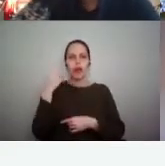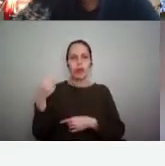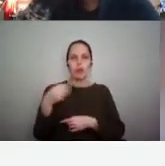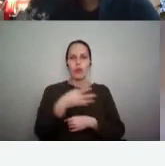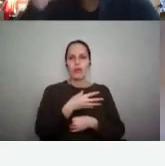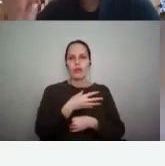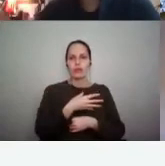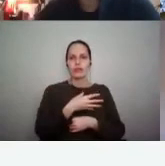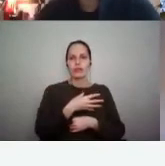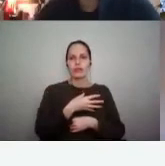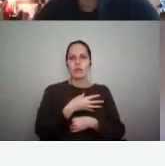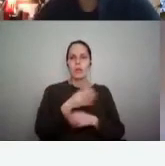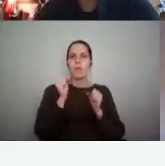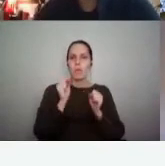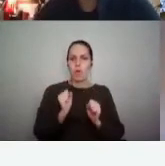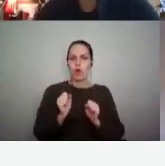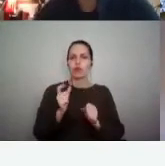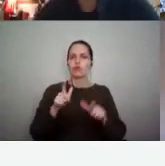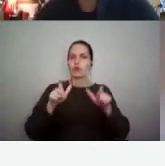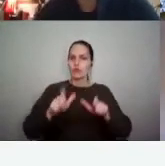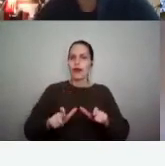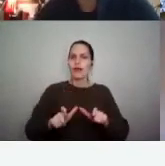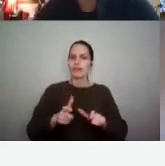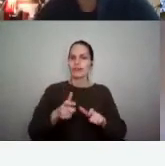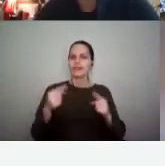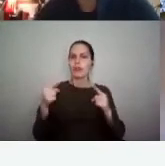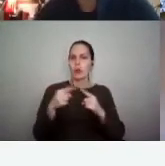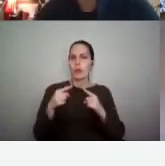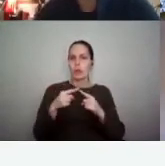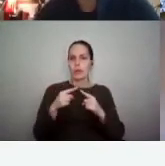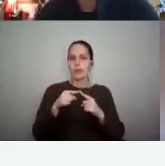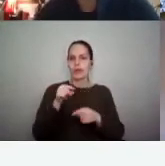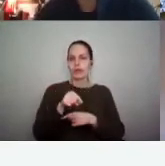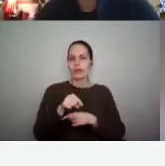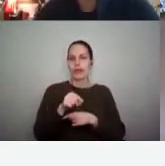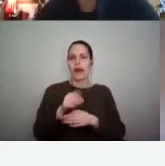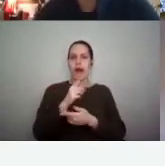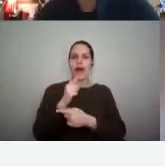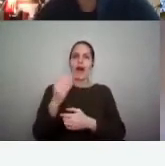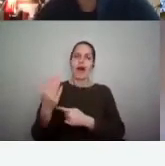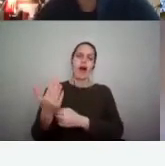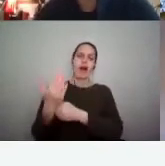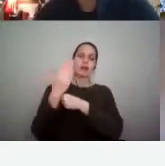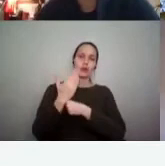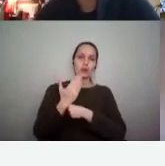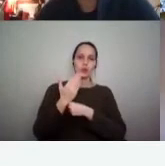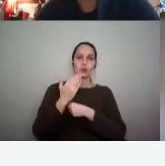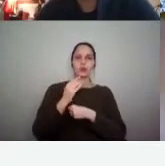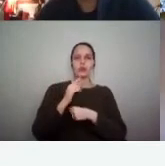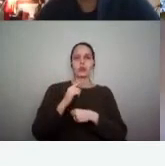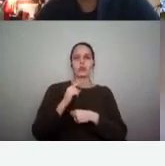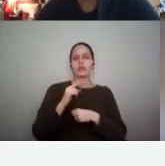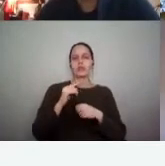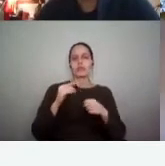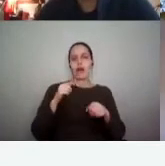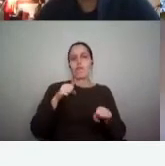espaço nessa dimensão, né? Que nos ajuda do ponto de vista formativo. Pode passar, por favor.